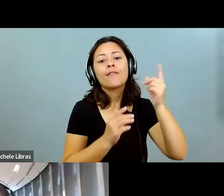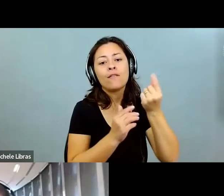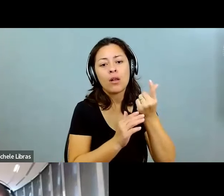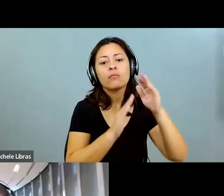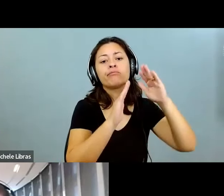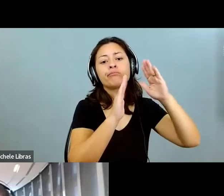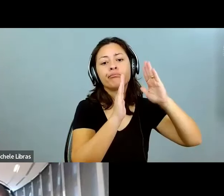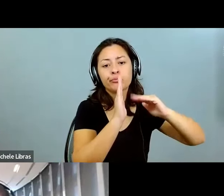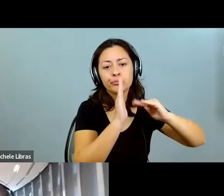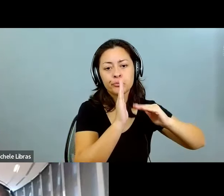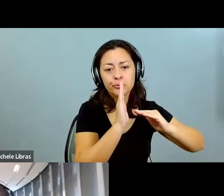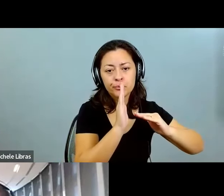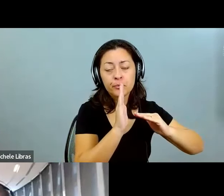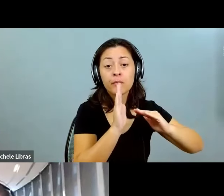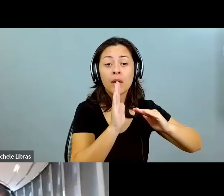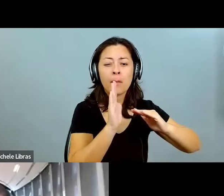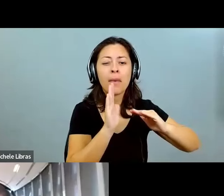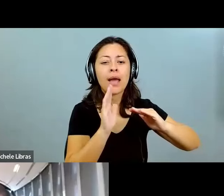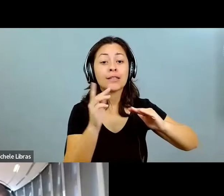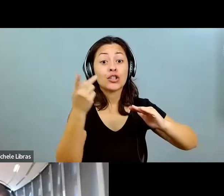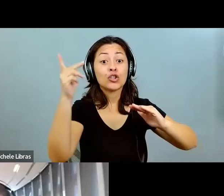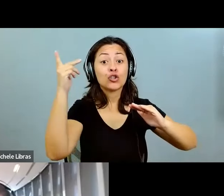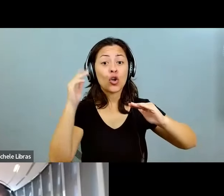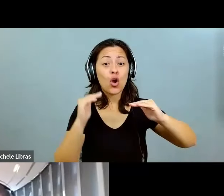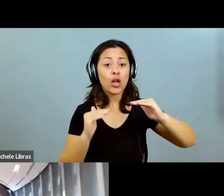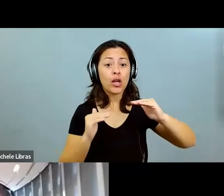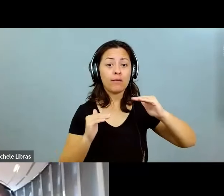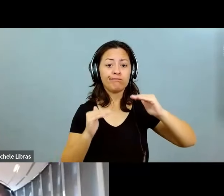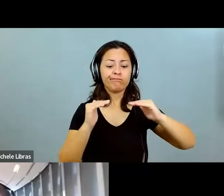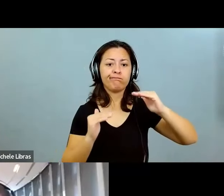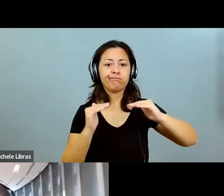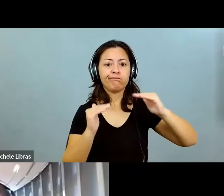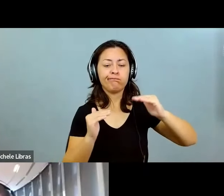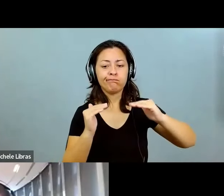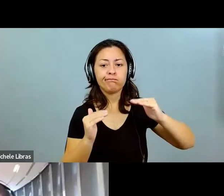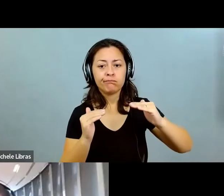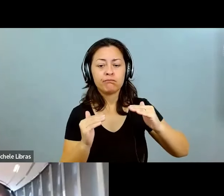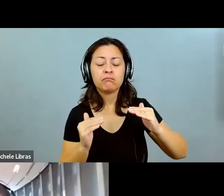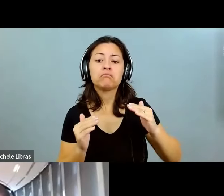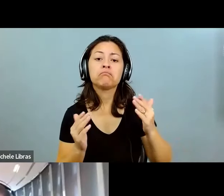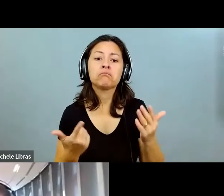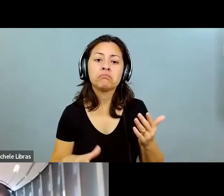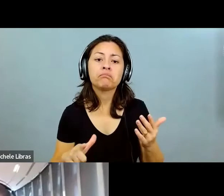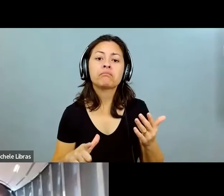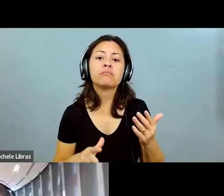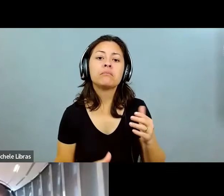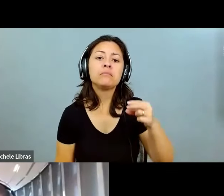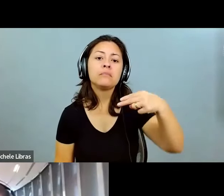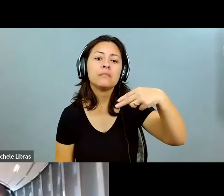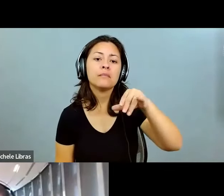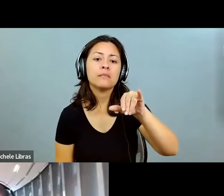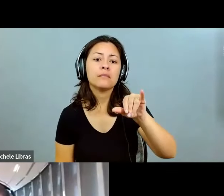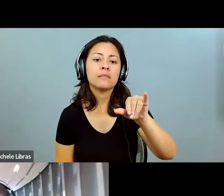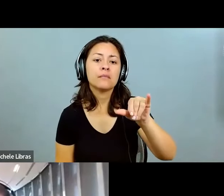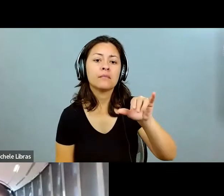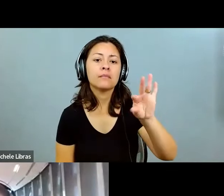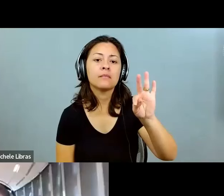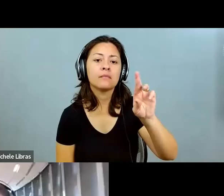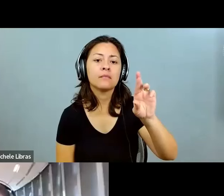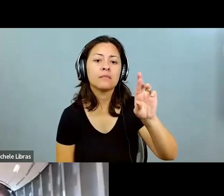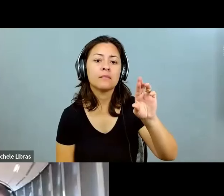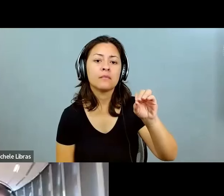mesmo assim ele tá ali um pouquinho acima do histórico agora ele chegou a bater o hisória Voltou um pouquinho o os nitrogênios tem oscilado os